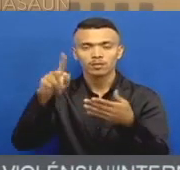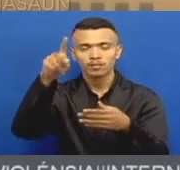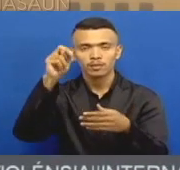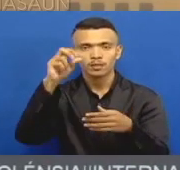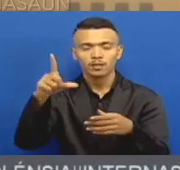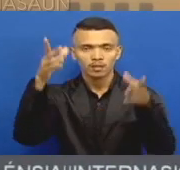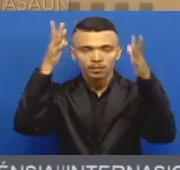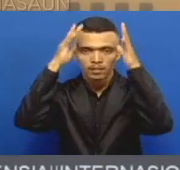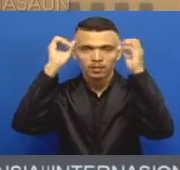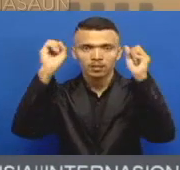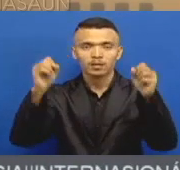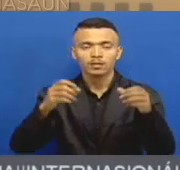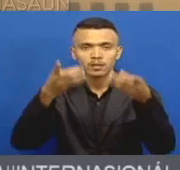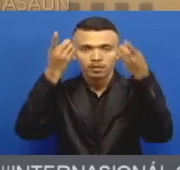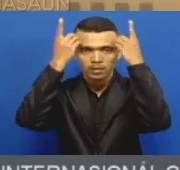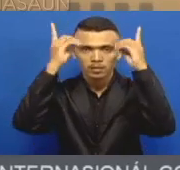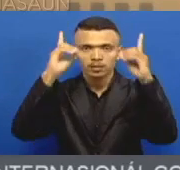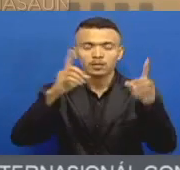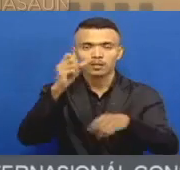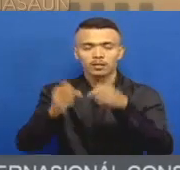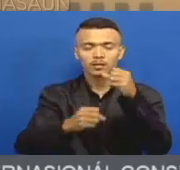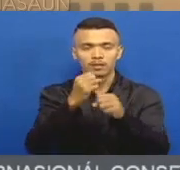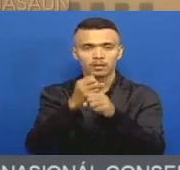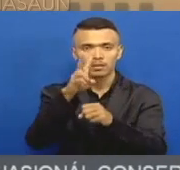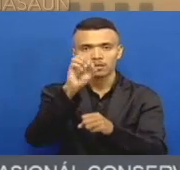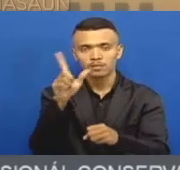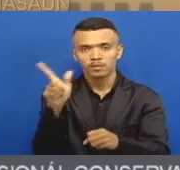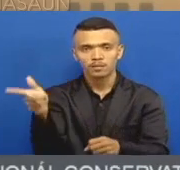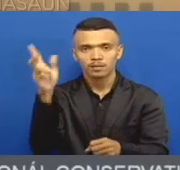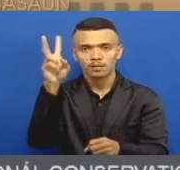Nível Presidente República, promulga e reatina Rihun Rua Ruanu Recen Rua.